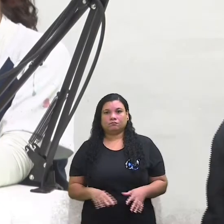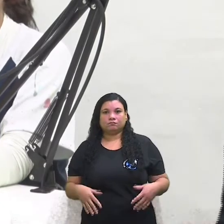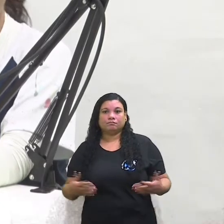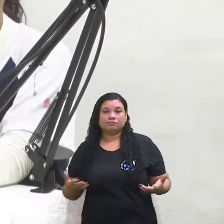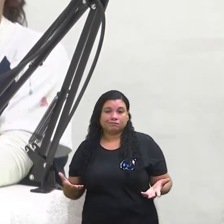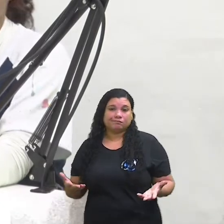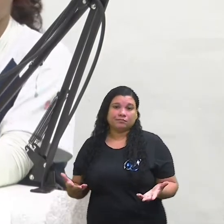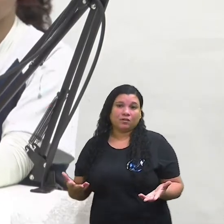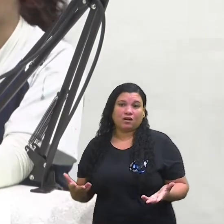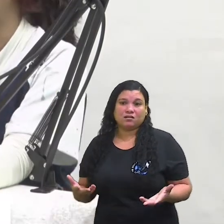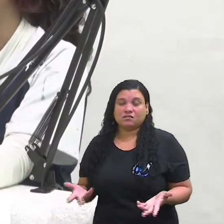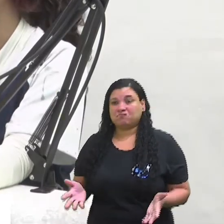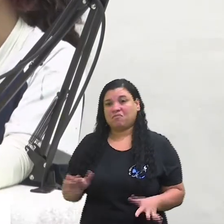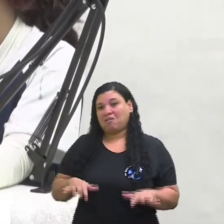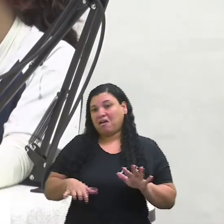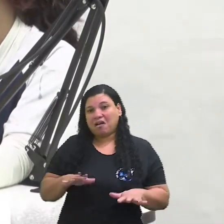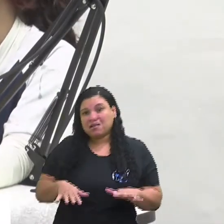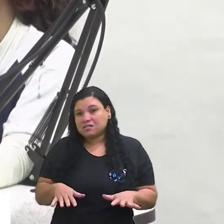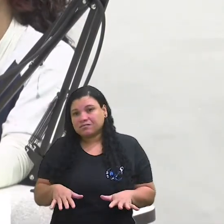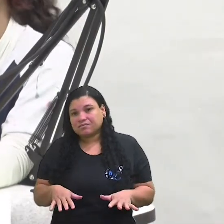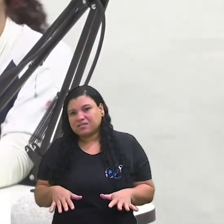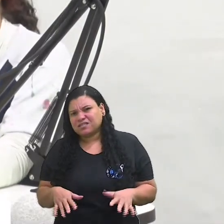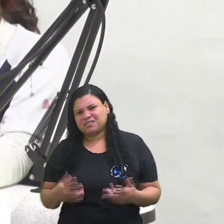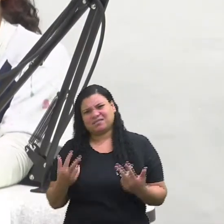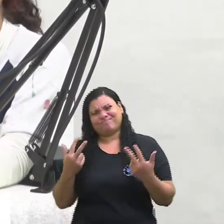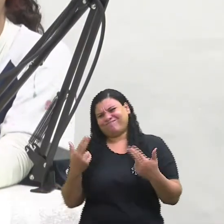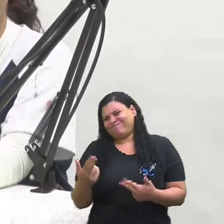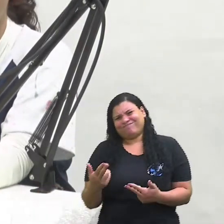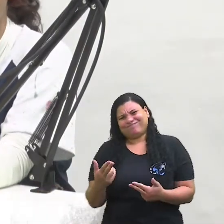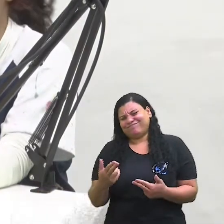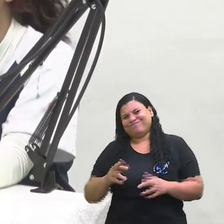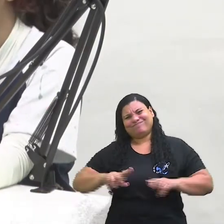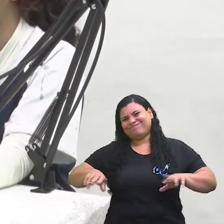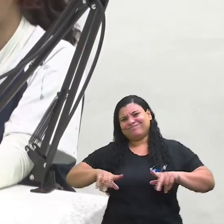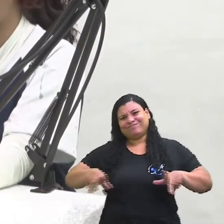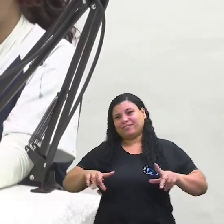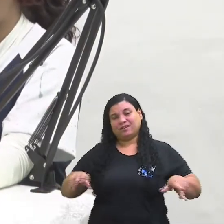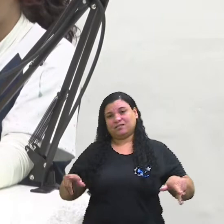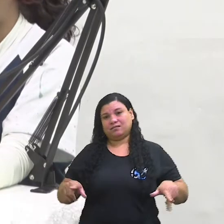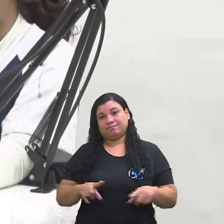ou igual, né? É uma coisa que a gente sempre martela na nossa mente.